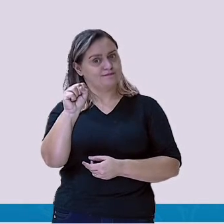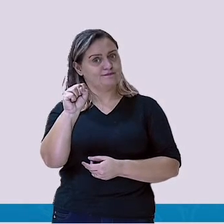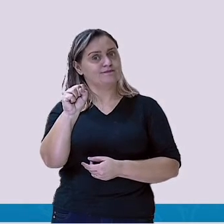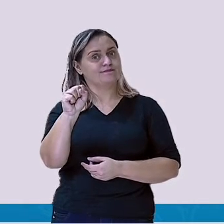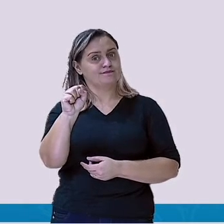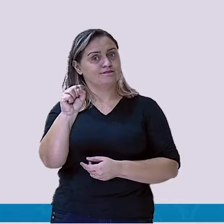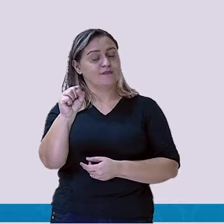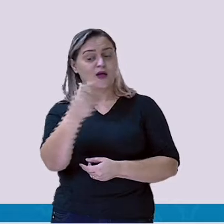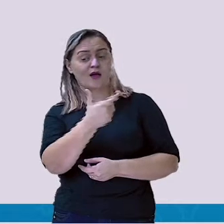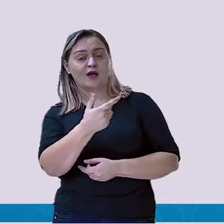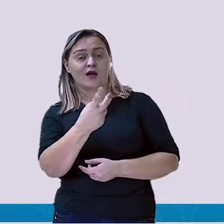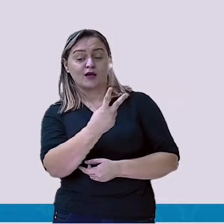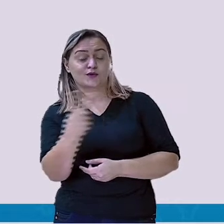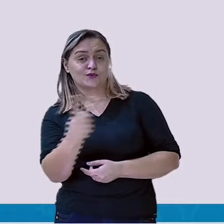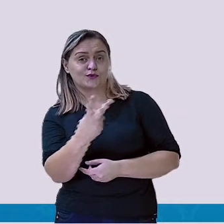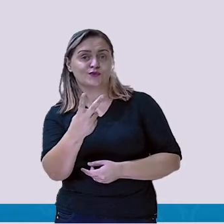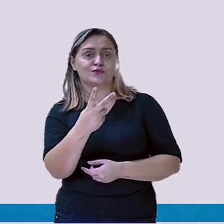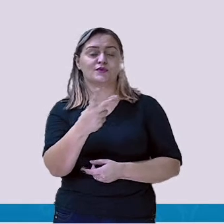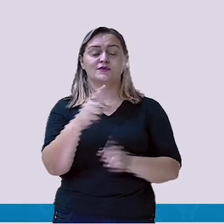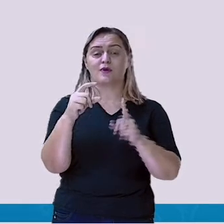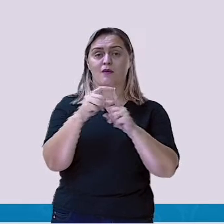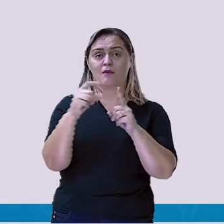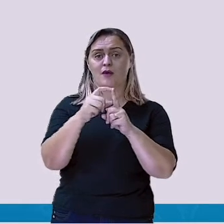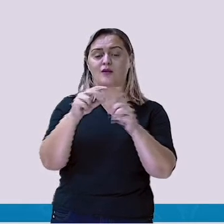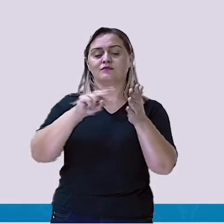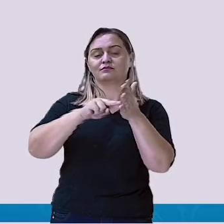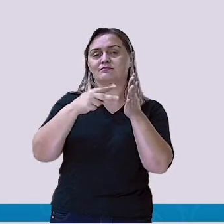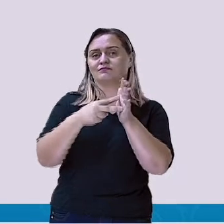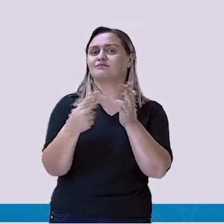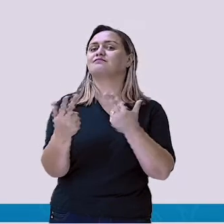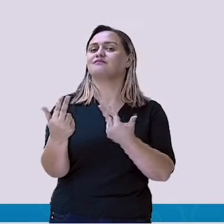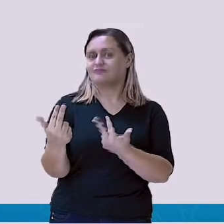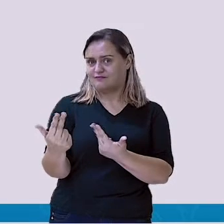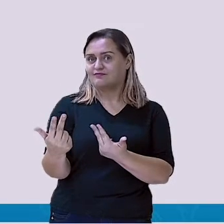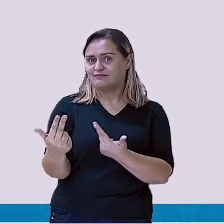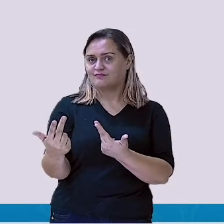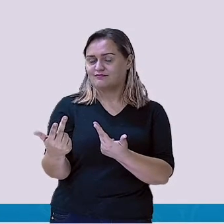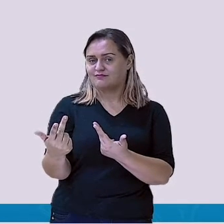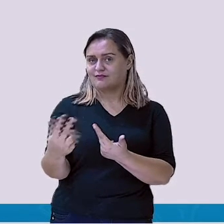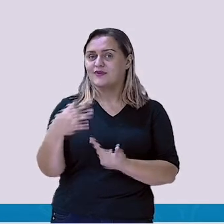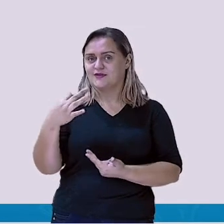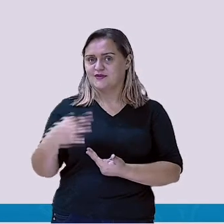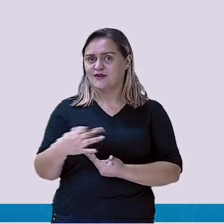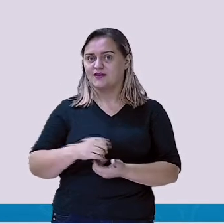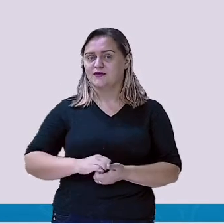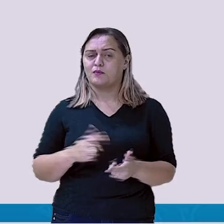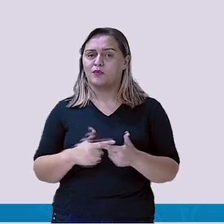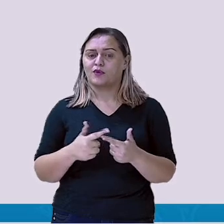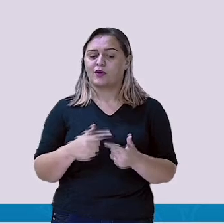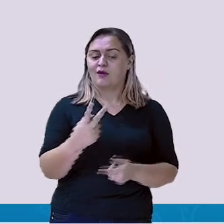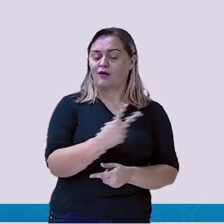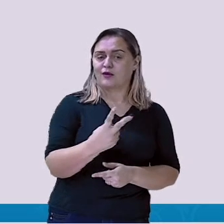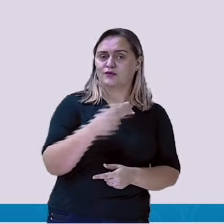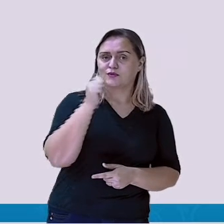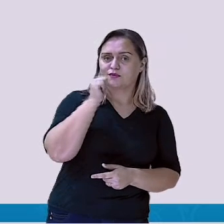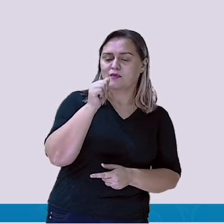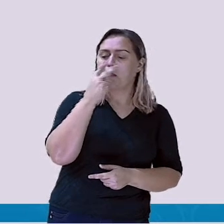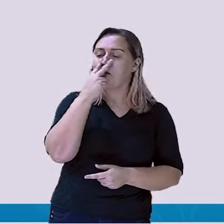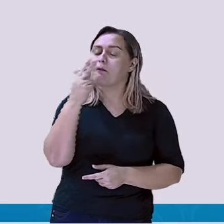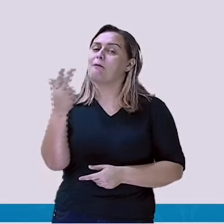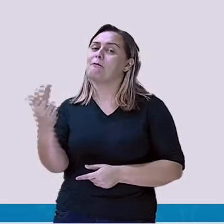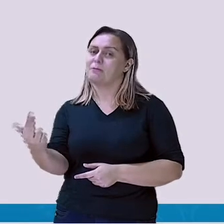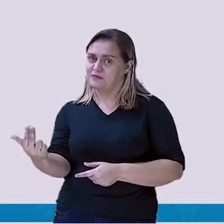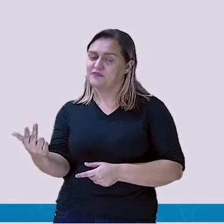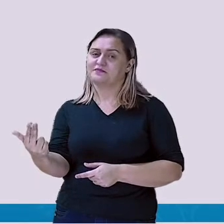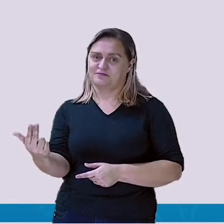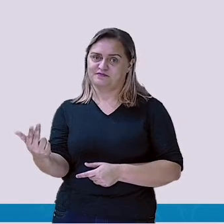irmãs, mas são parecidas. Ficou com o mesmo significado, não ficou? Elas se parecem uma com as outras. Apesar de